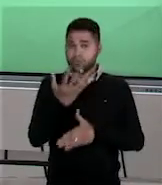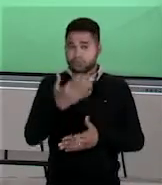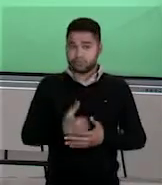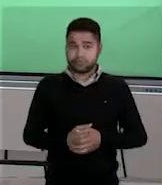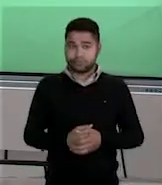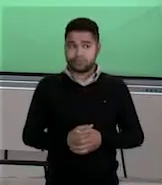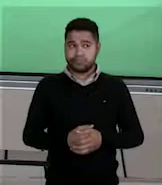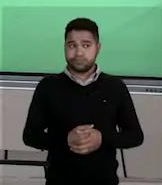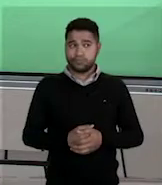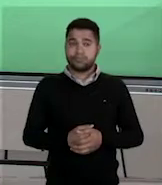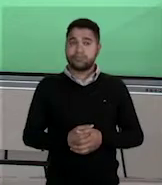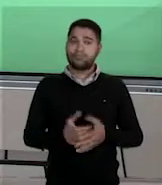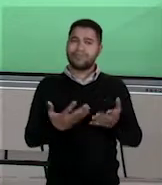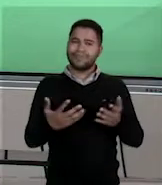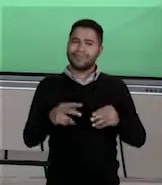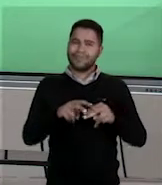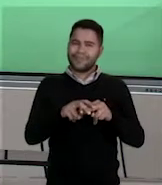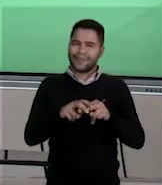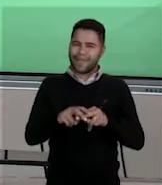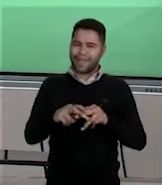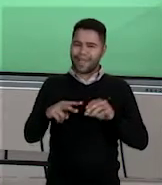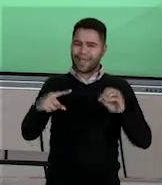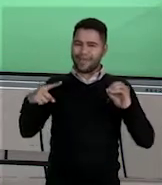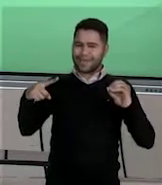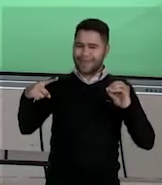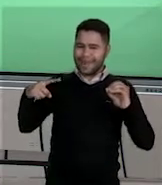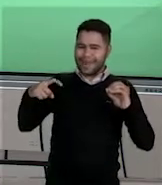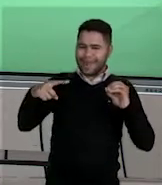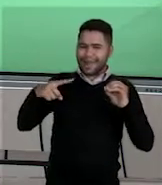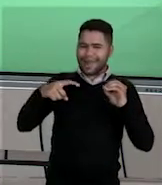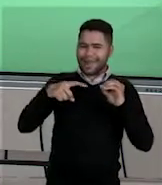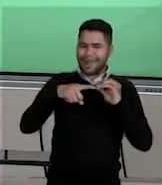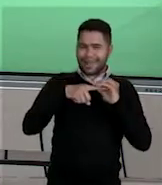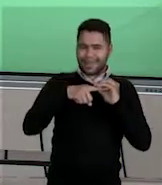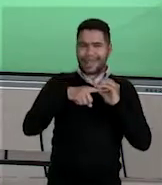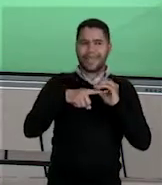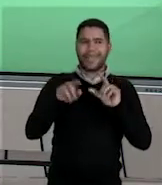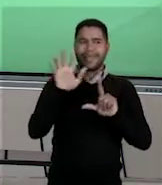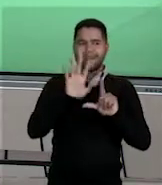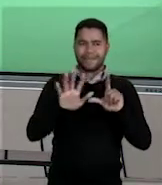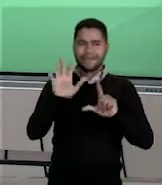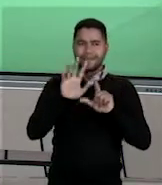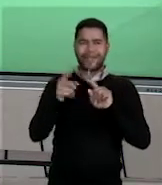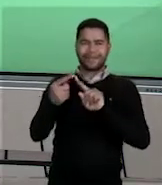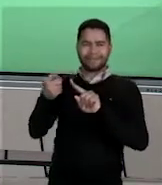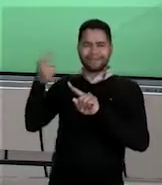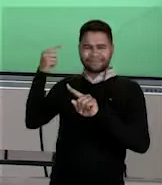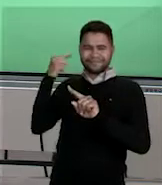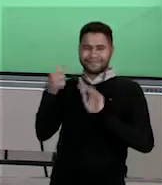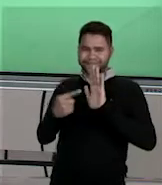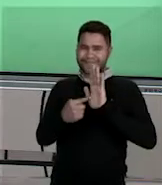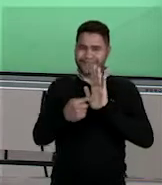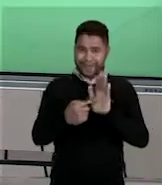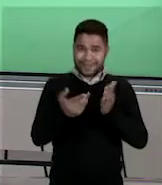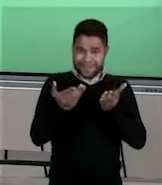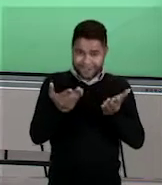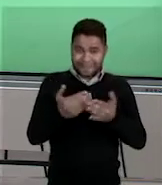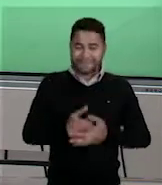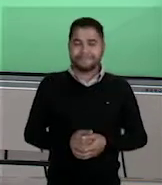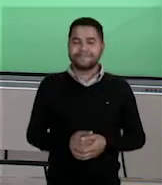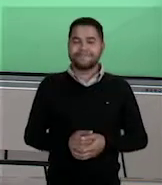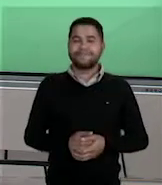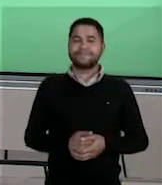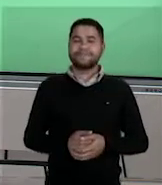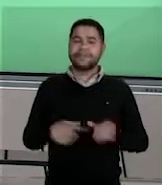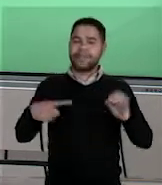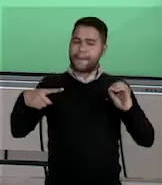vai surgir a partir da fecundação, que é a primeira imagem que eu mostrei para vocês, que é a